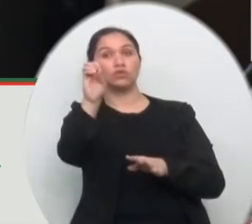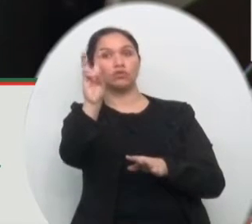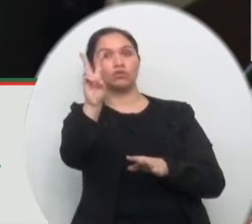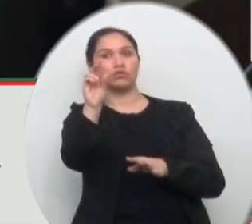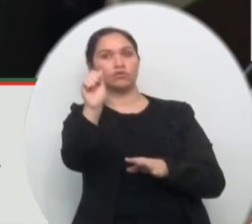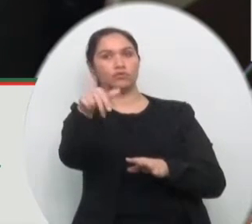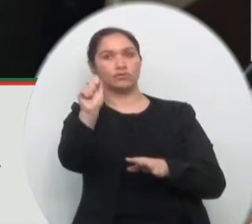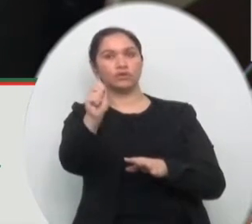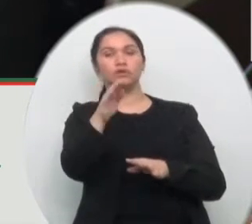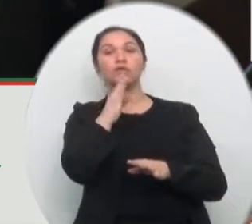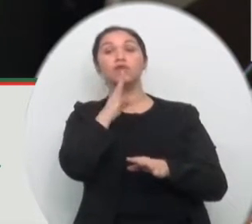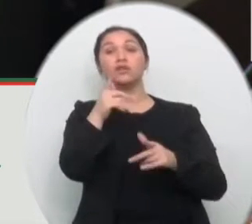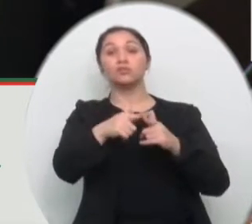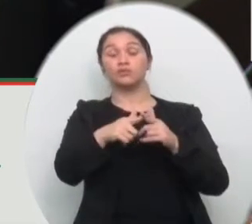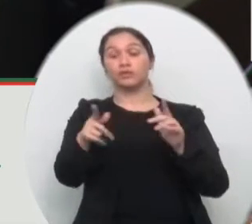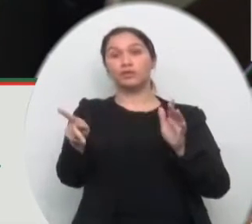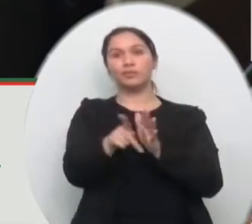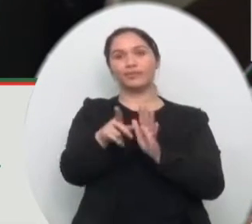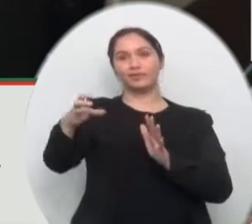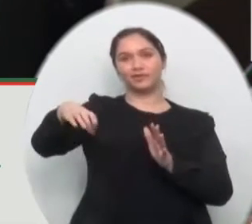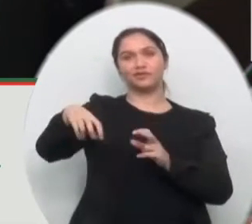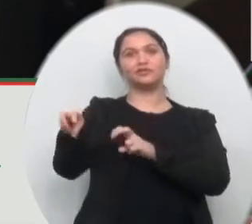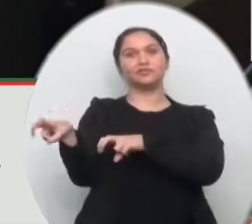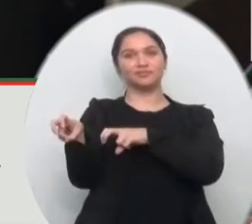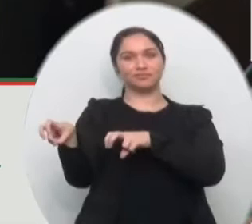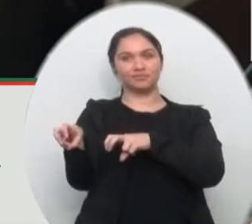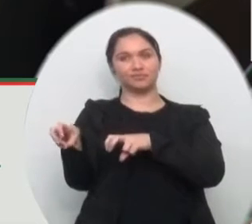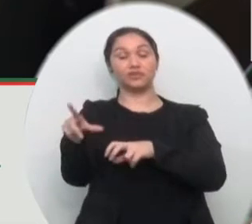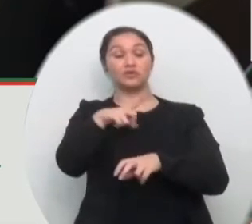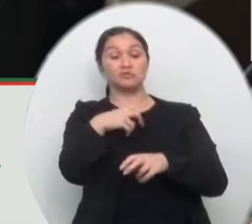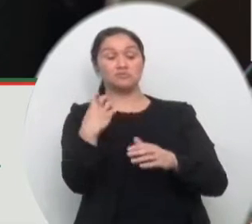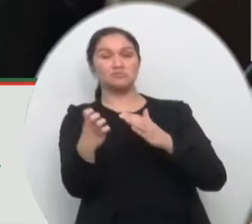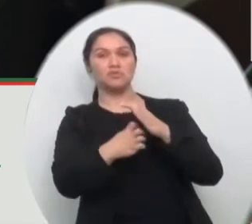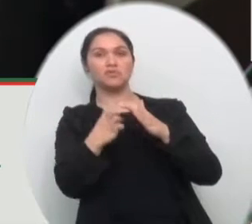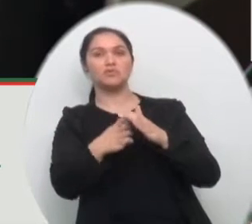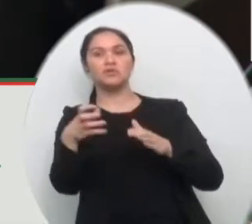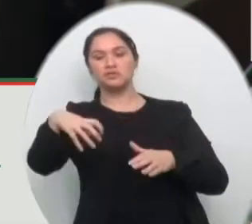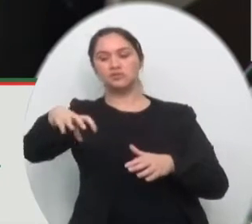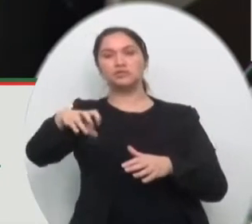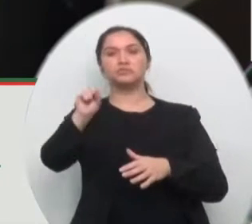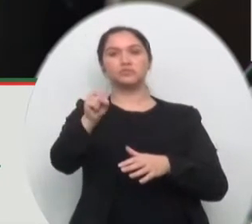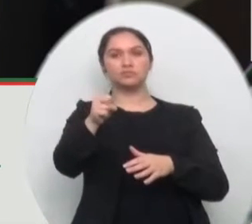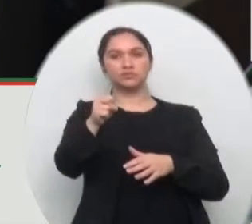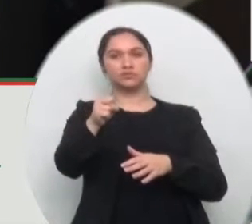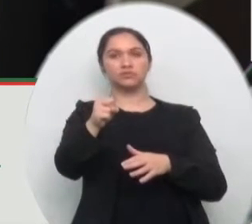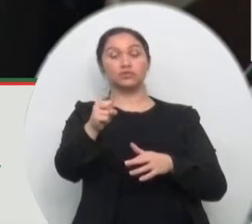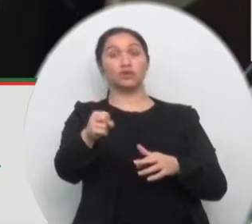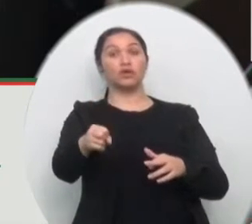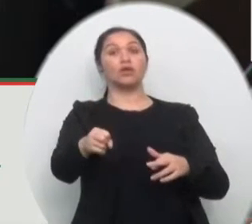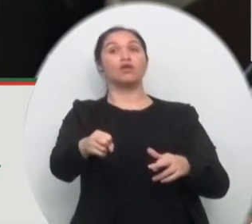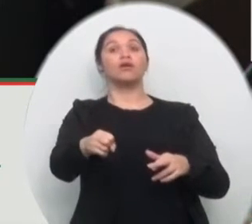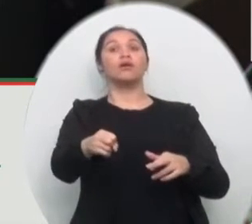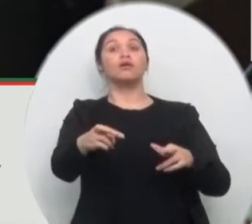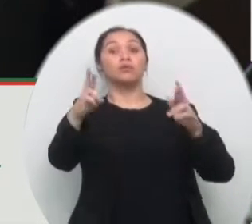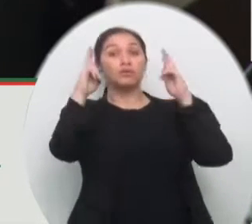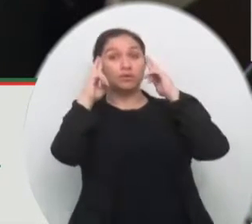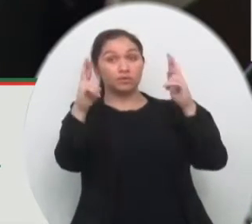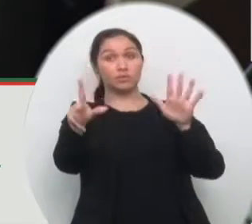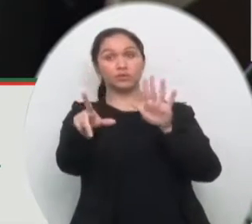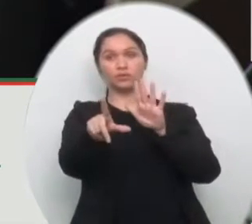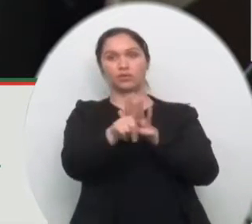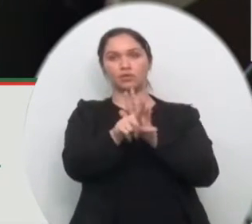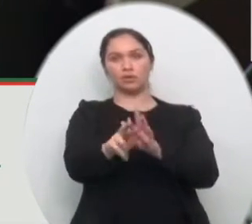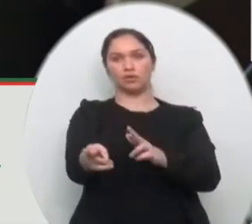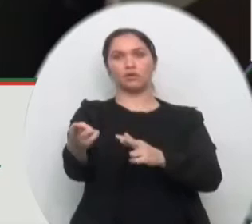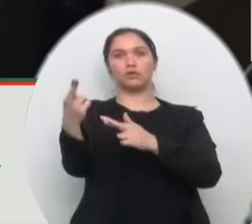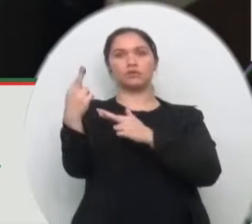região gerando emprego e estão lá de acordo, obedecendo às leis, à